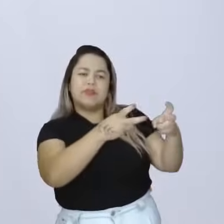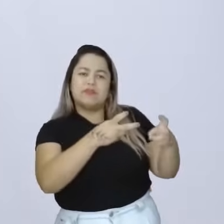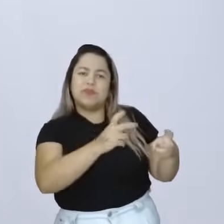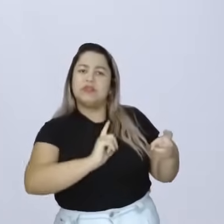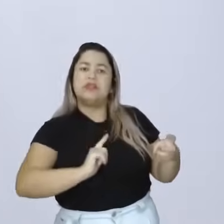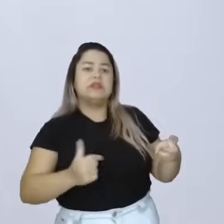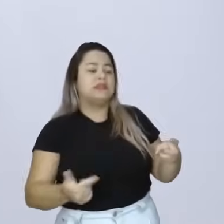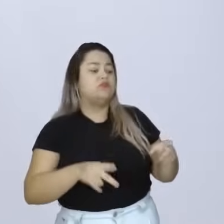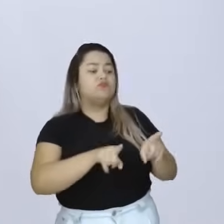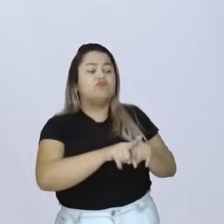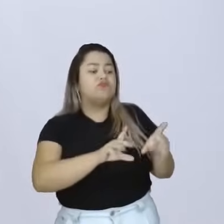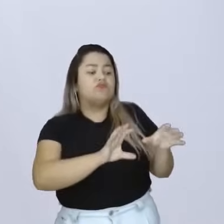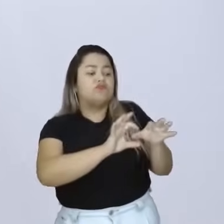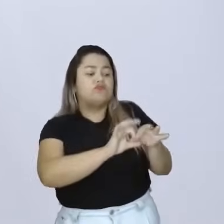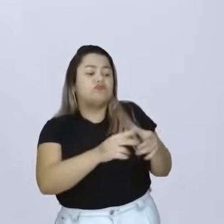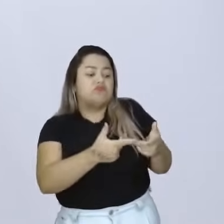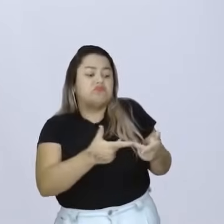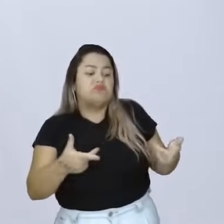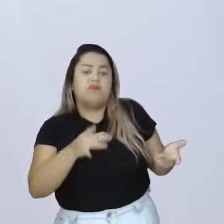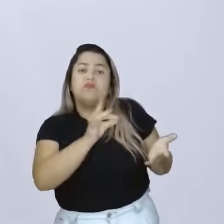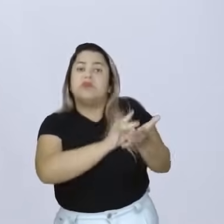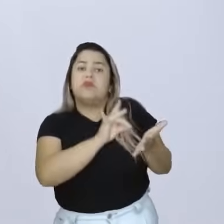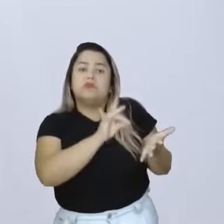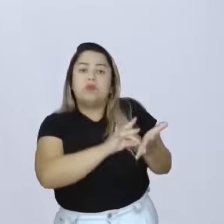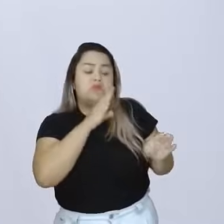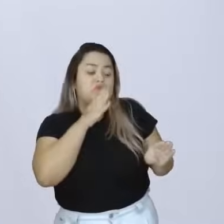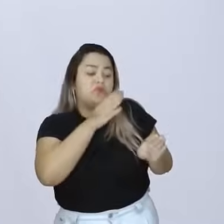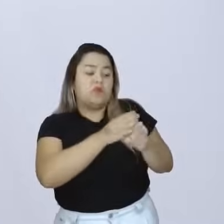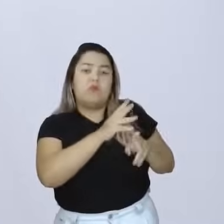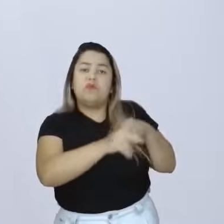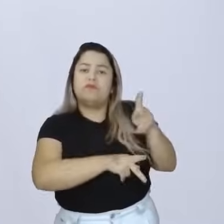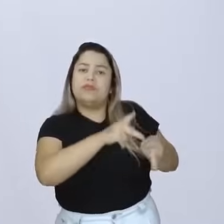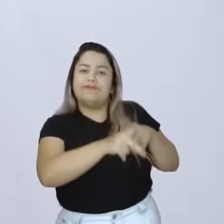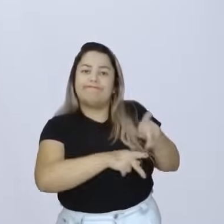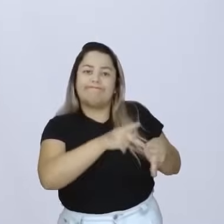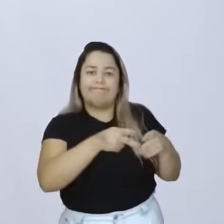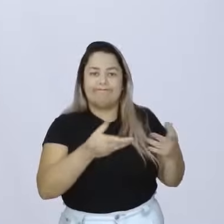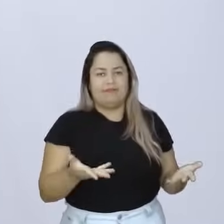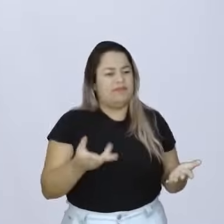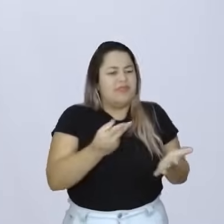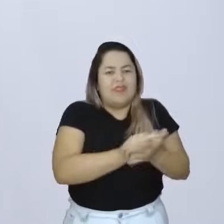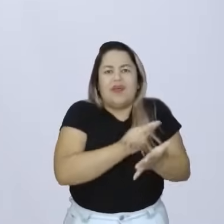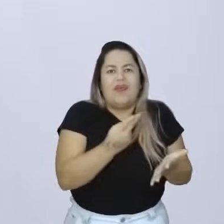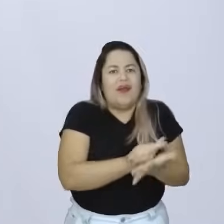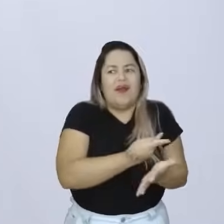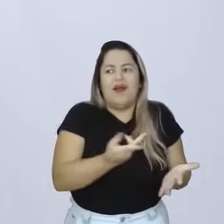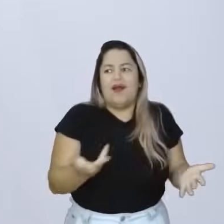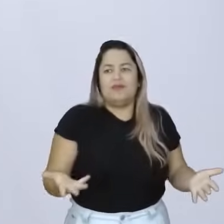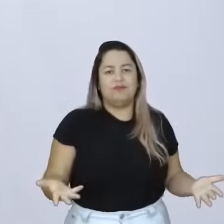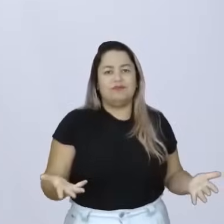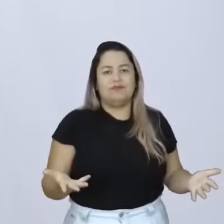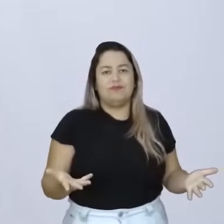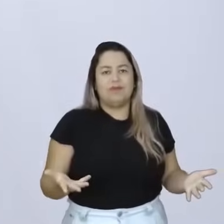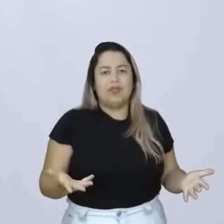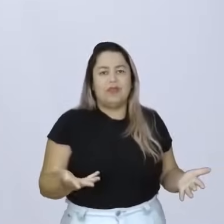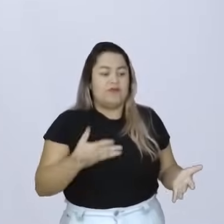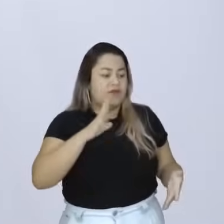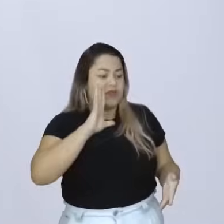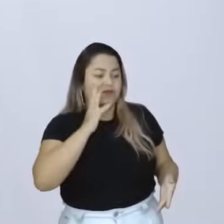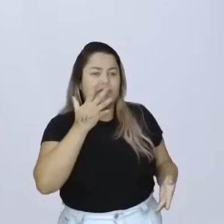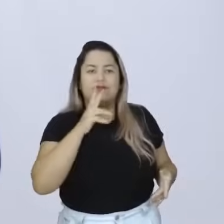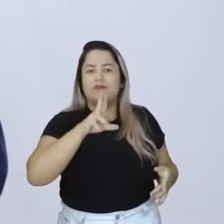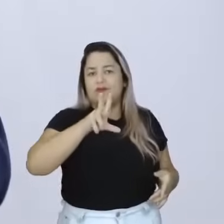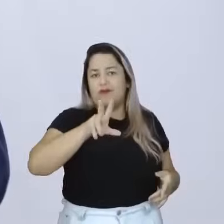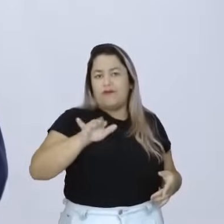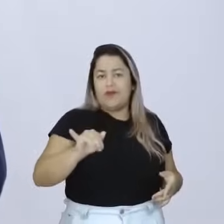tinha sintonia com a realidade objetiva do povo e corrigir, pô, isso aqui está errado. Nós estamos achando que isso vai resolver, não vai